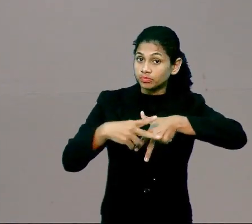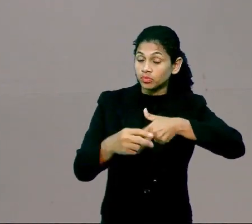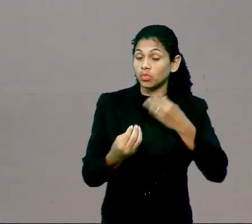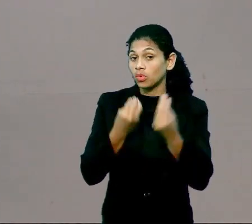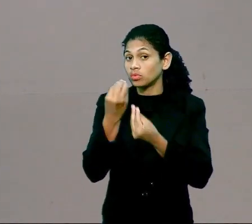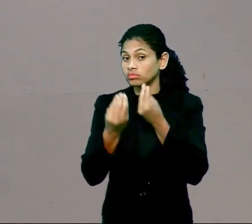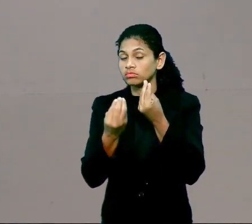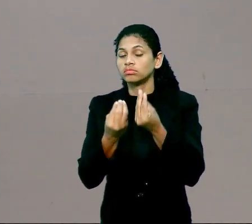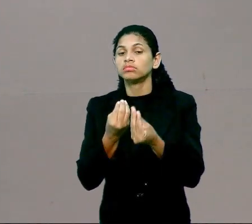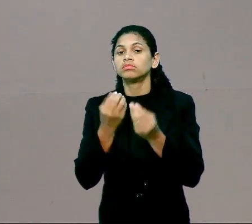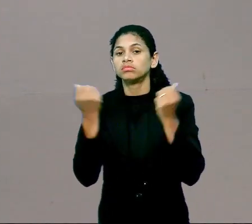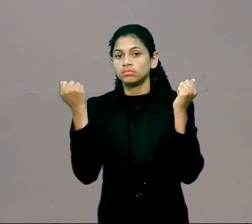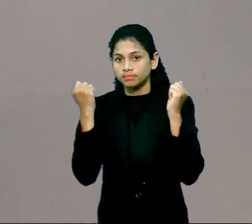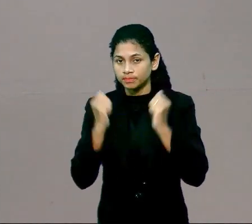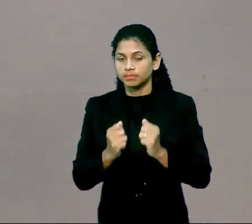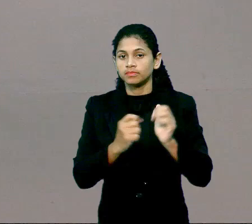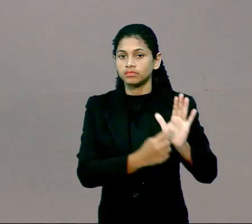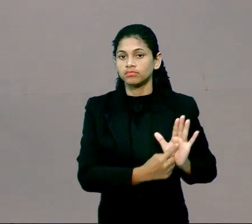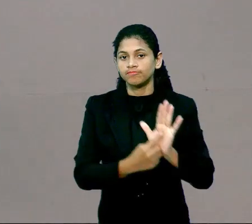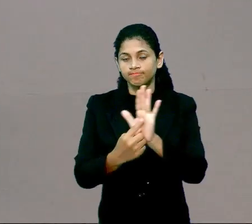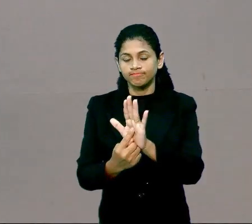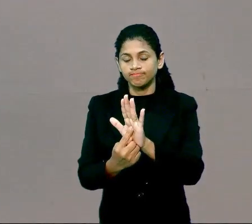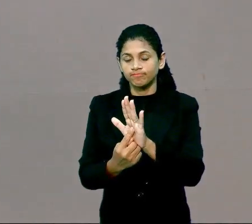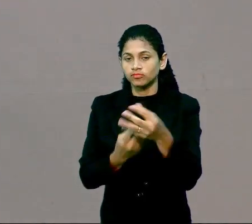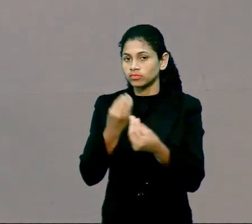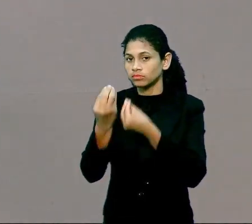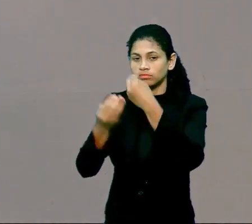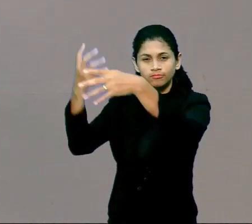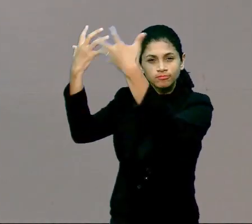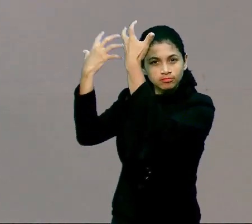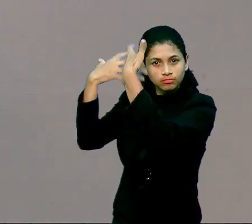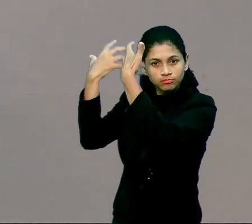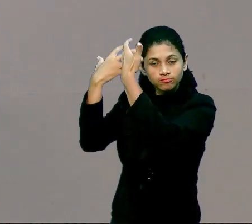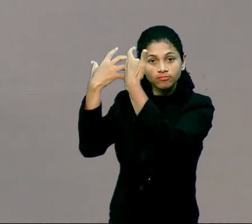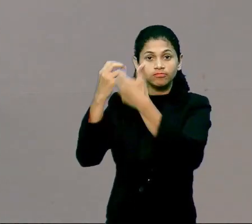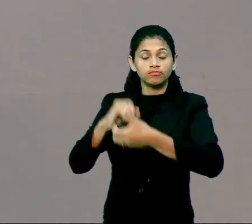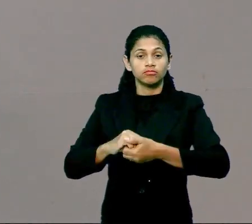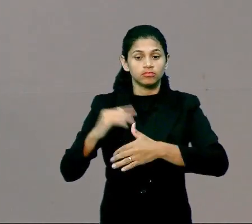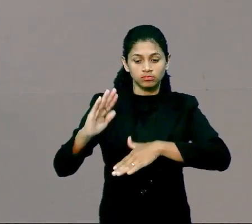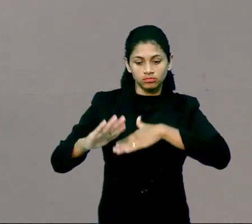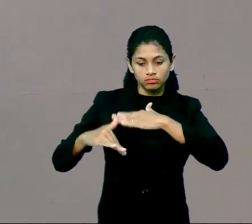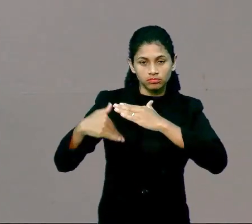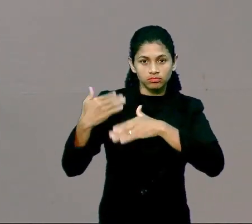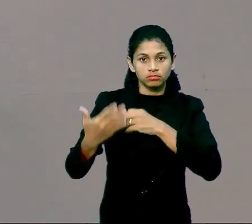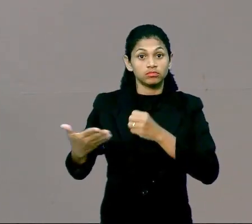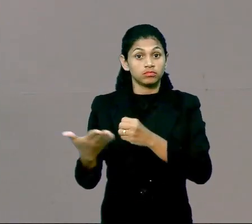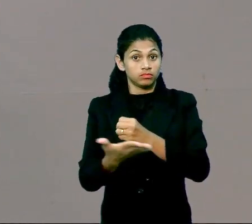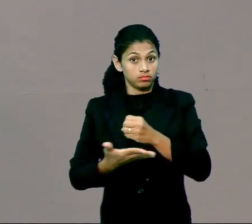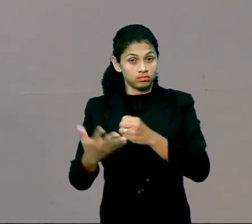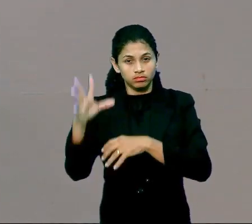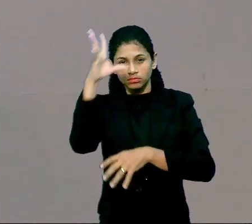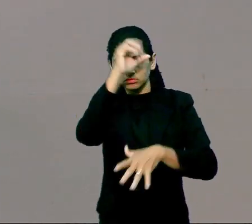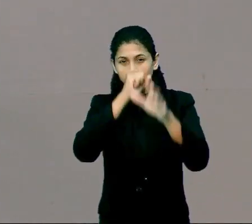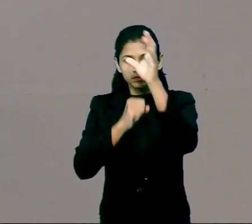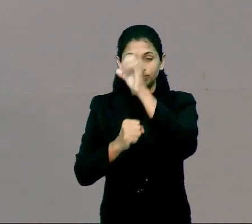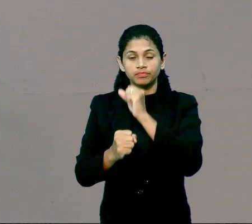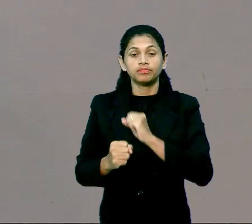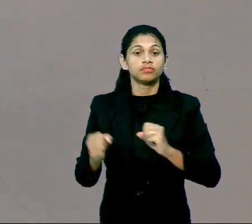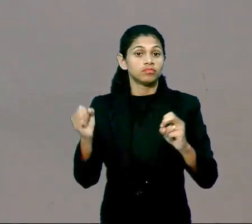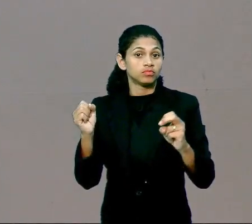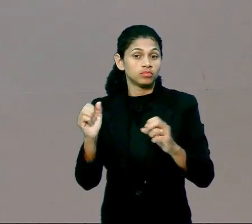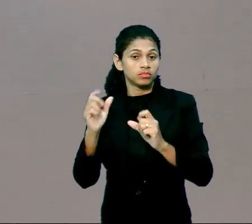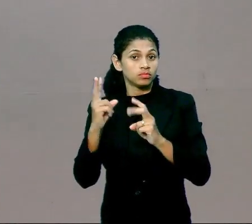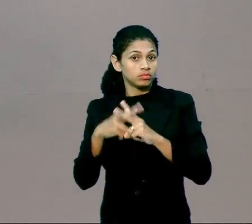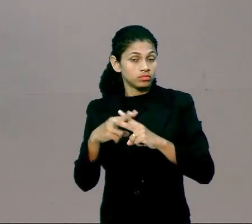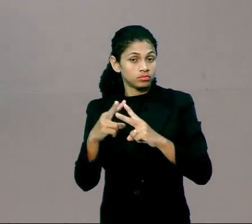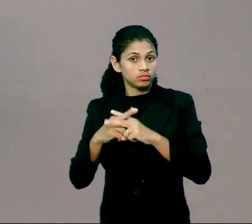ser apresentada, como a gente pode refletir, o que a gente pode desenvolver com base no aprendizado da luta. Eu sei que